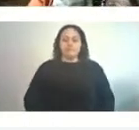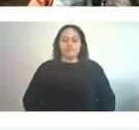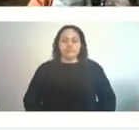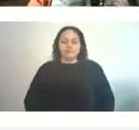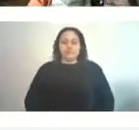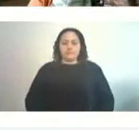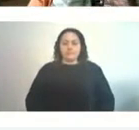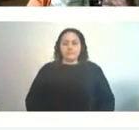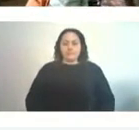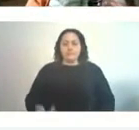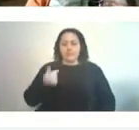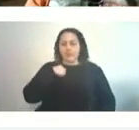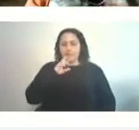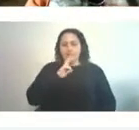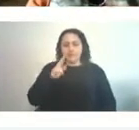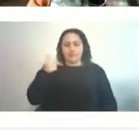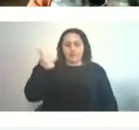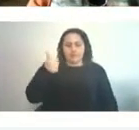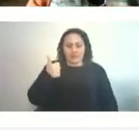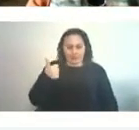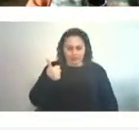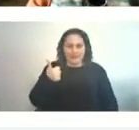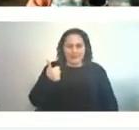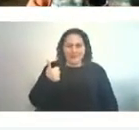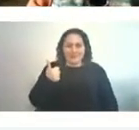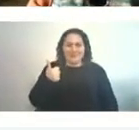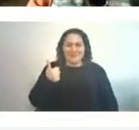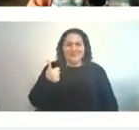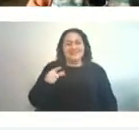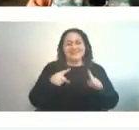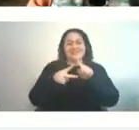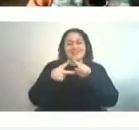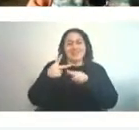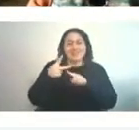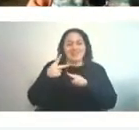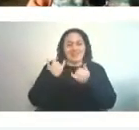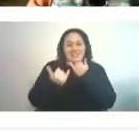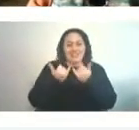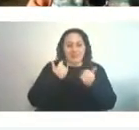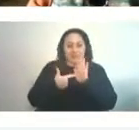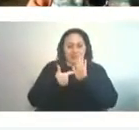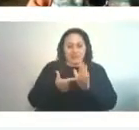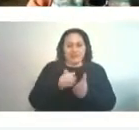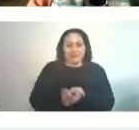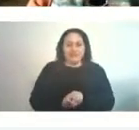Vou responder primeiro, dando dois exemplos.